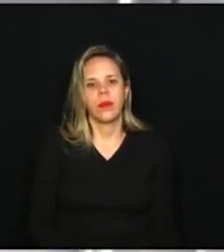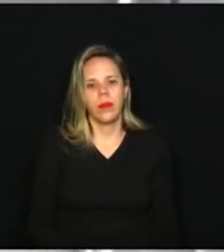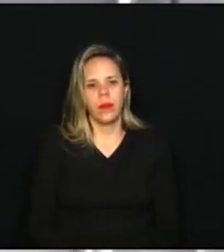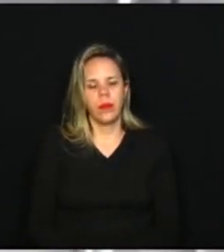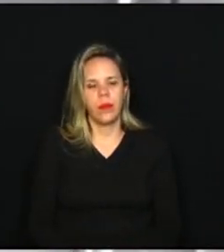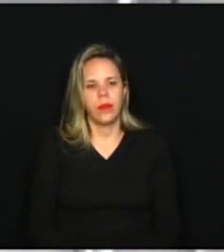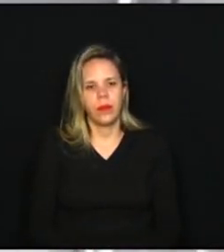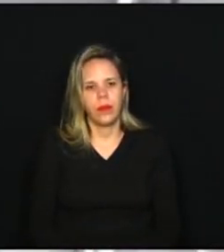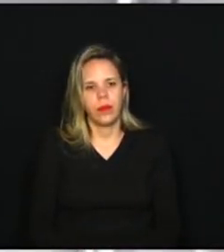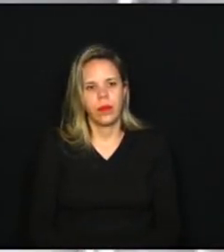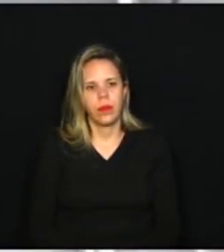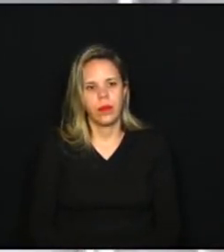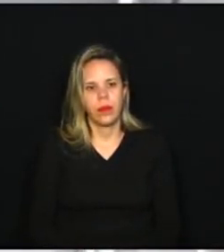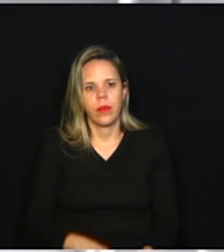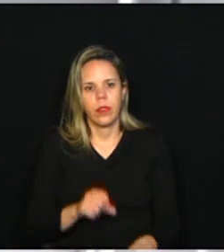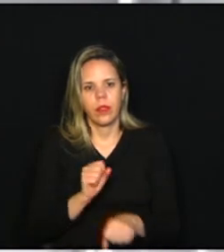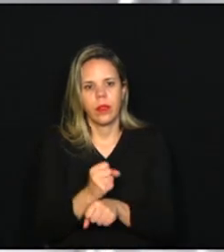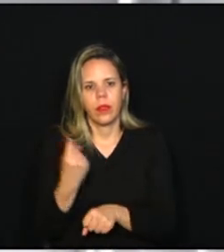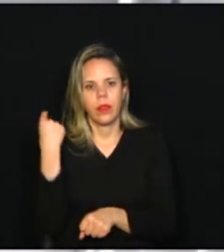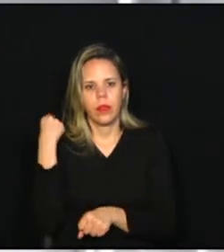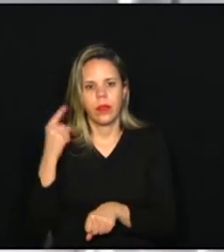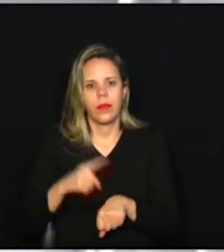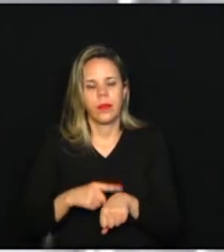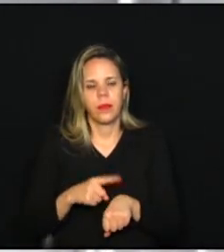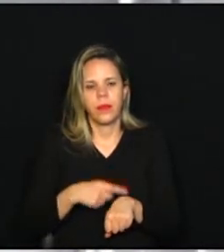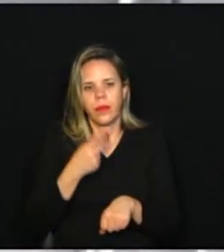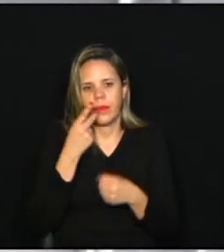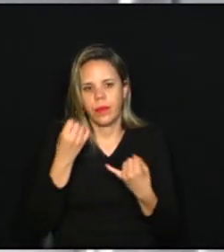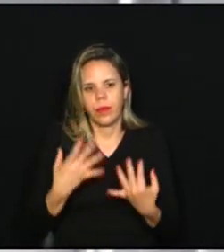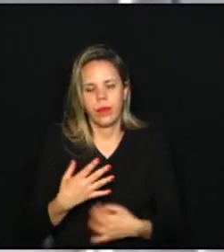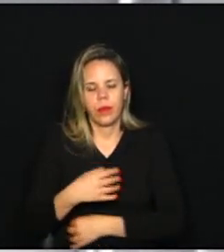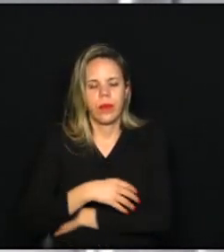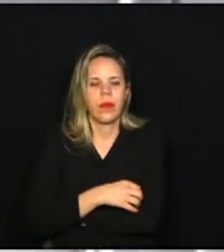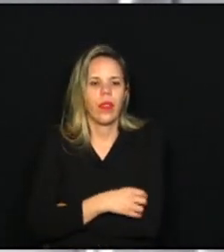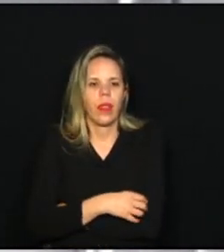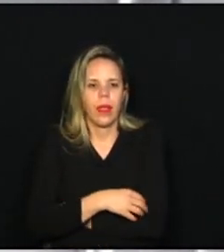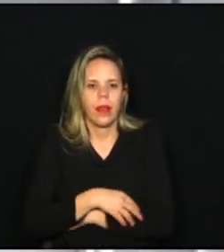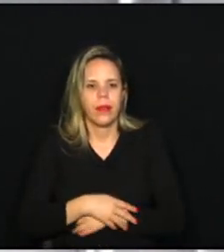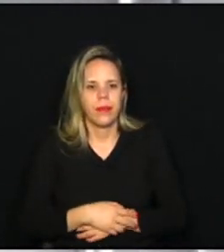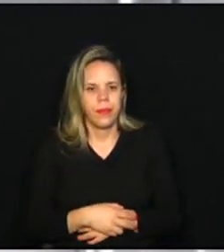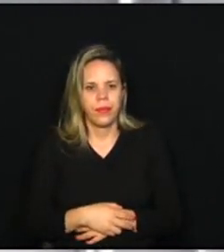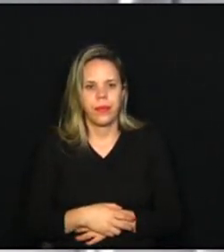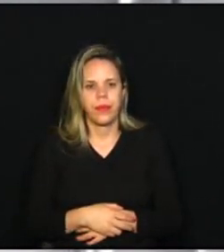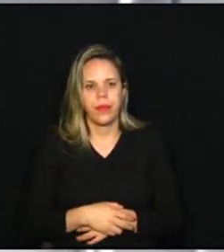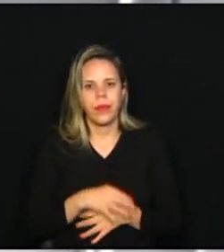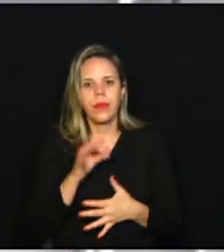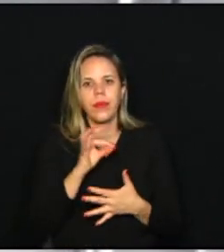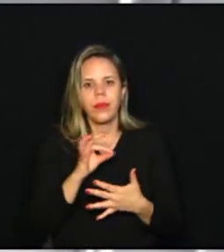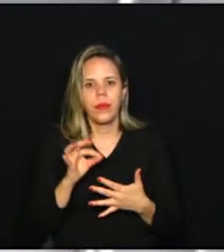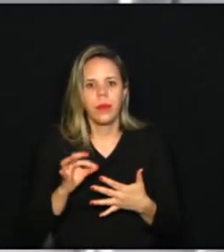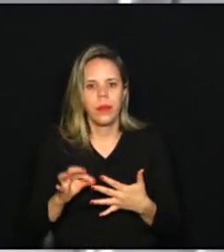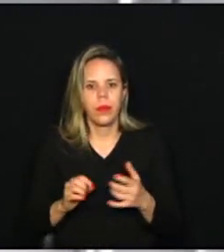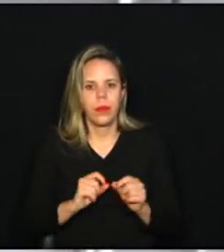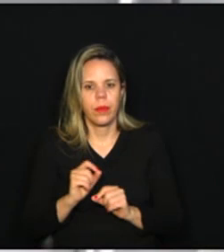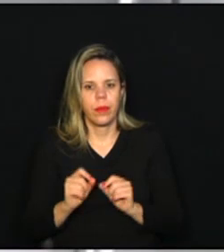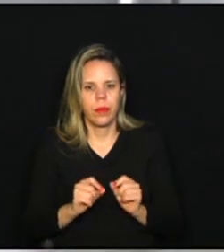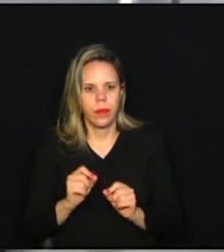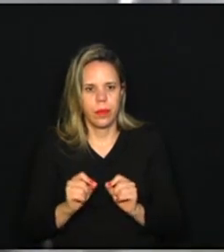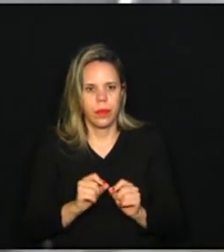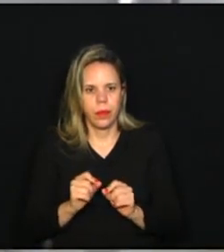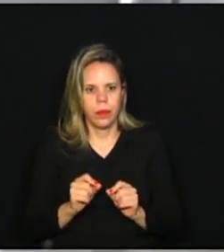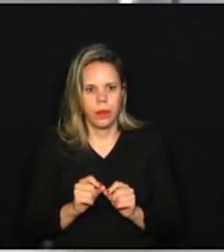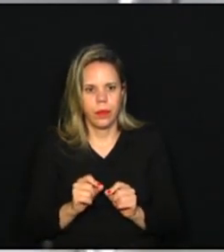Não sei onde eu tinha parado naquele momento, mas eu vou falar assim, algumas coisas sobre... acho